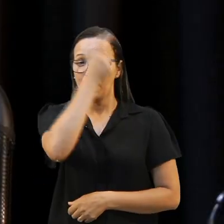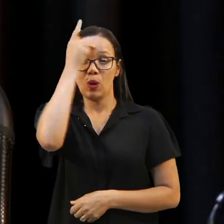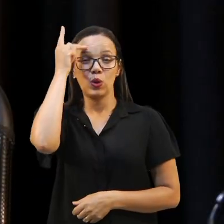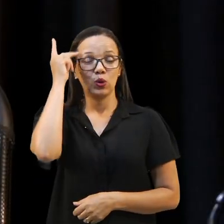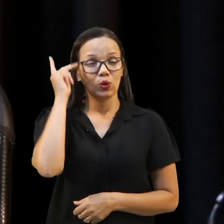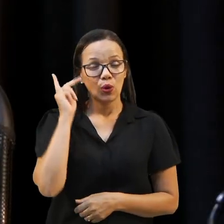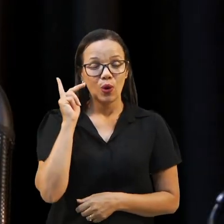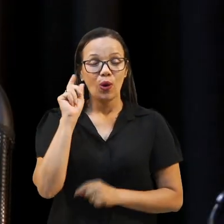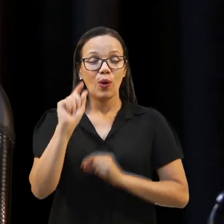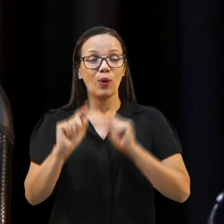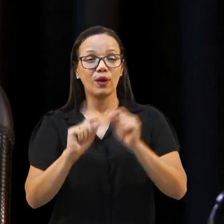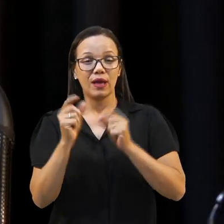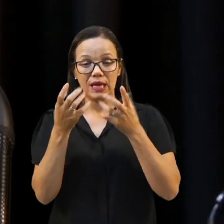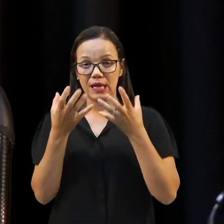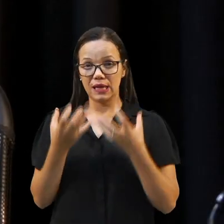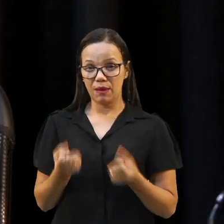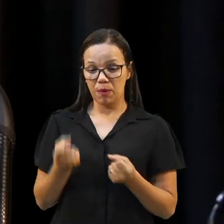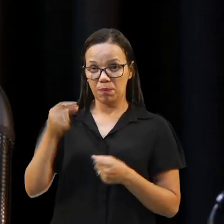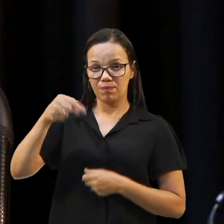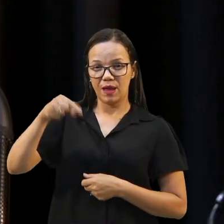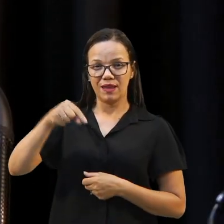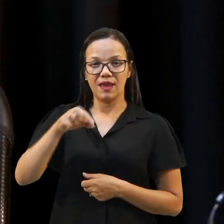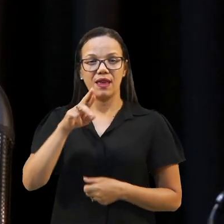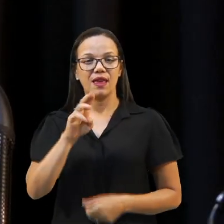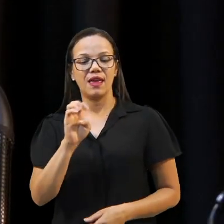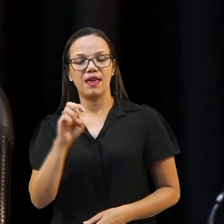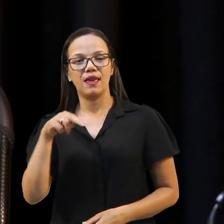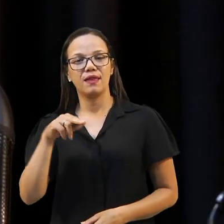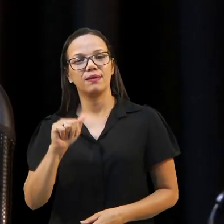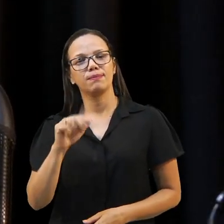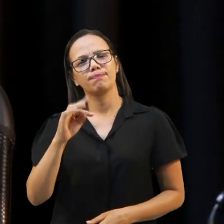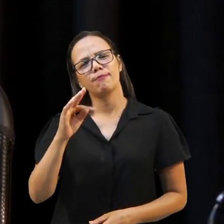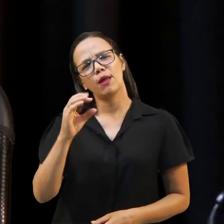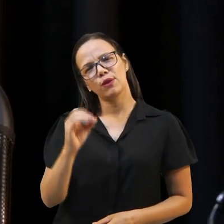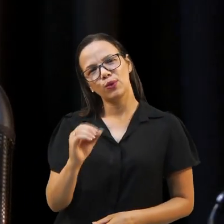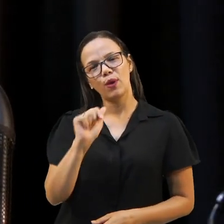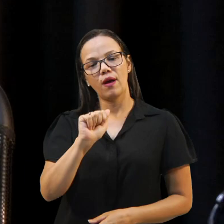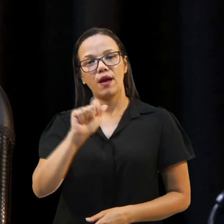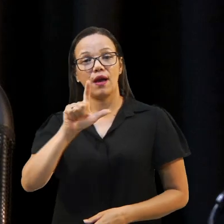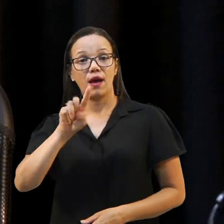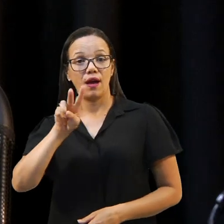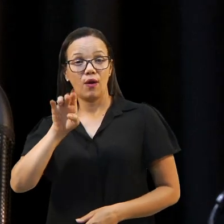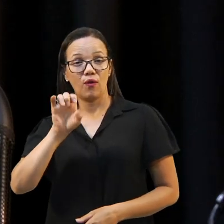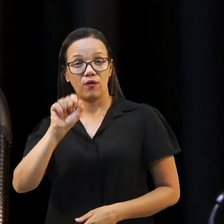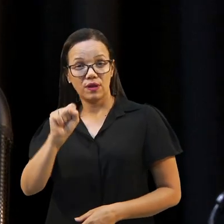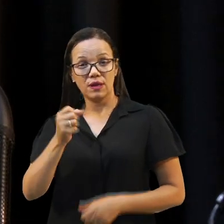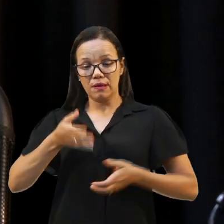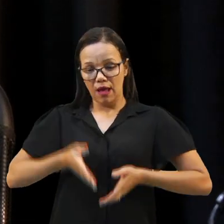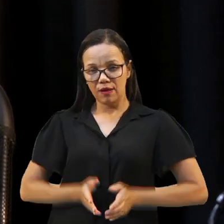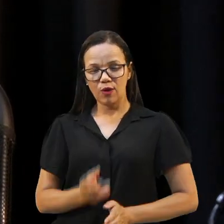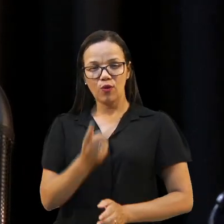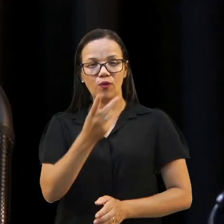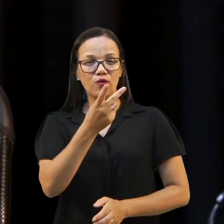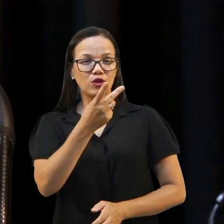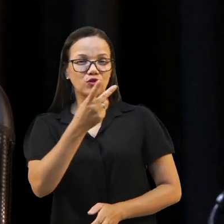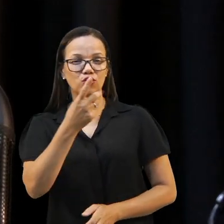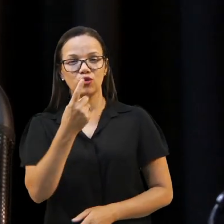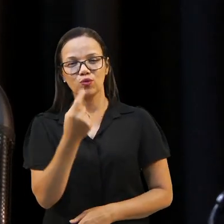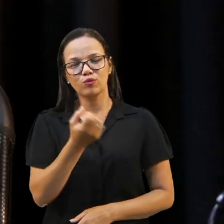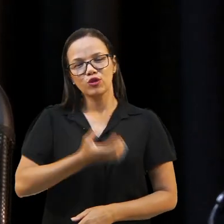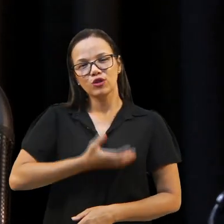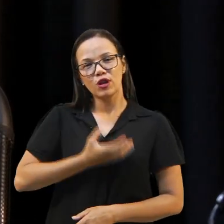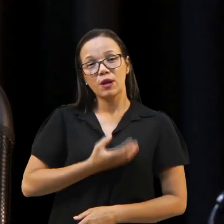que recebemos neste programa, Renato Alves Pereira. Ele que nasceu em 21 de dezembro de 1946,